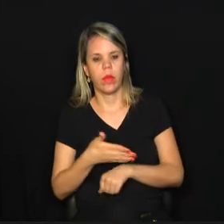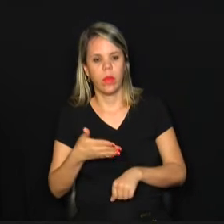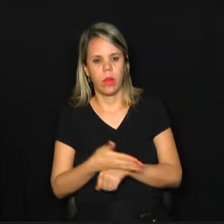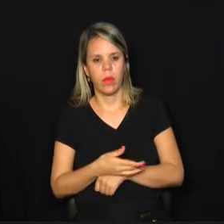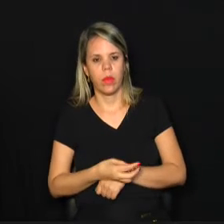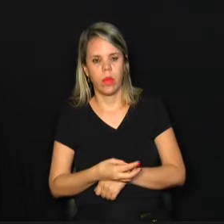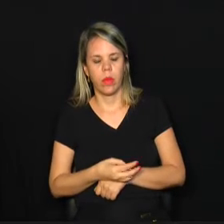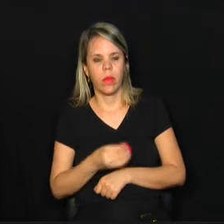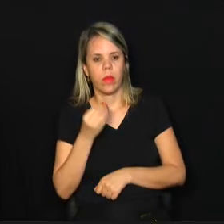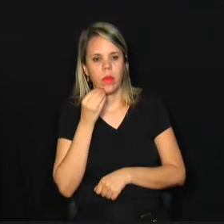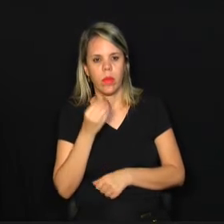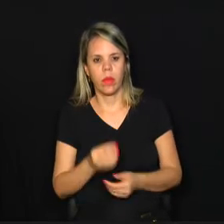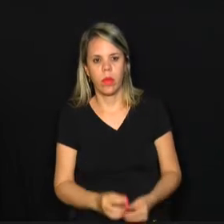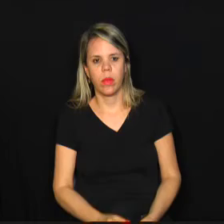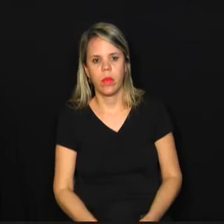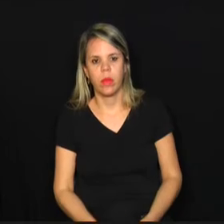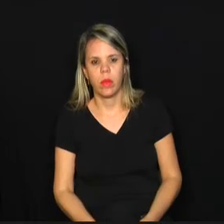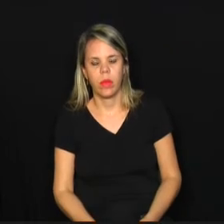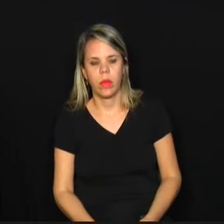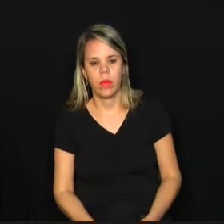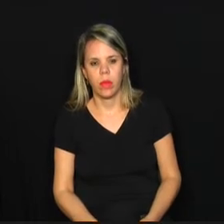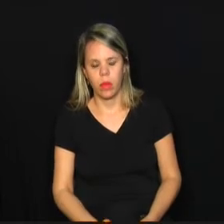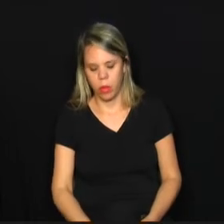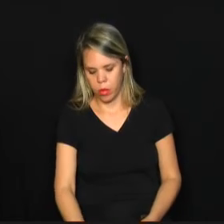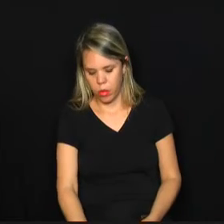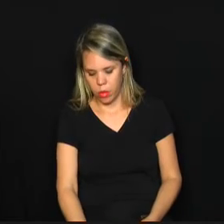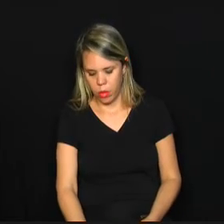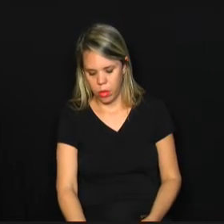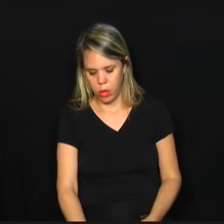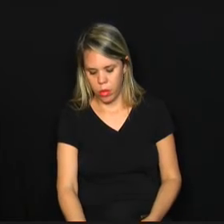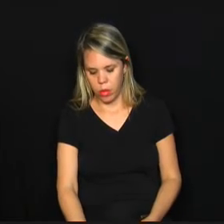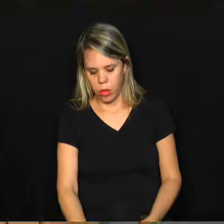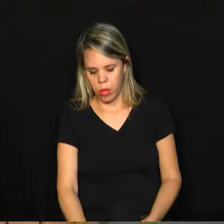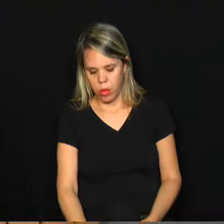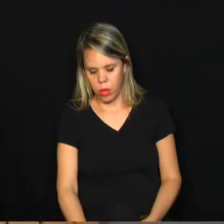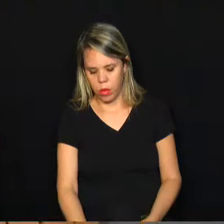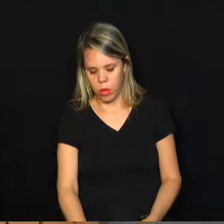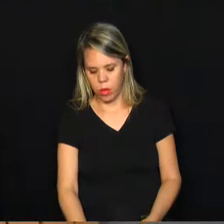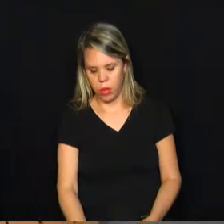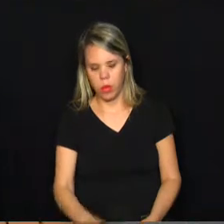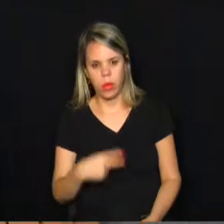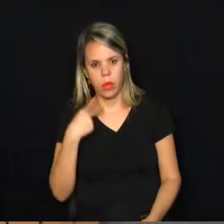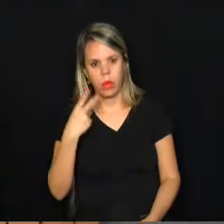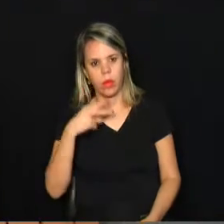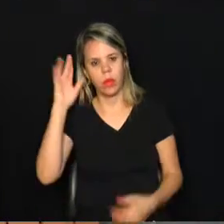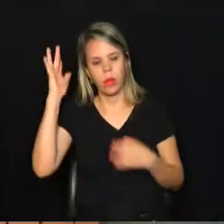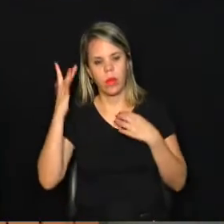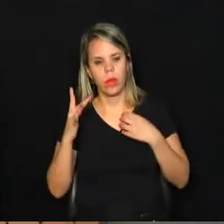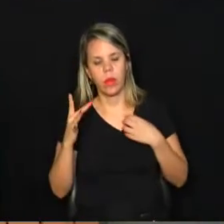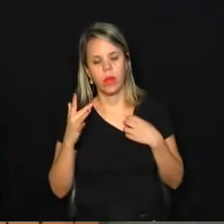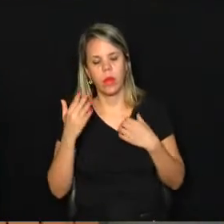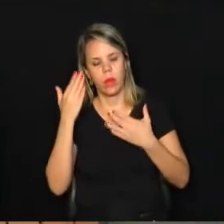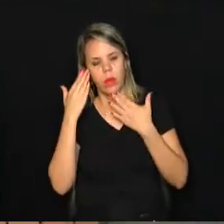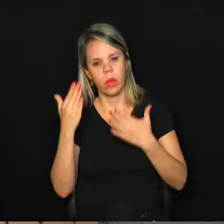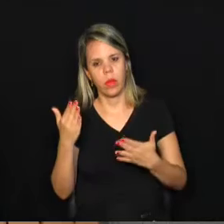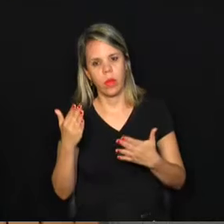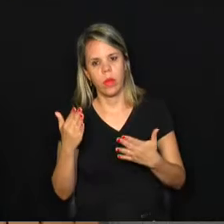e a oportunidade. Viu, presidente Carmo? Obrigada. Vereadora Guida Calixto, obrigado